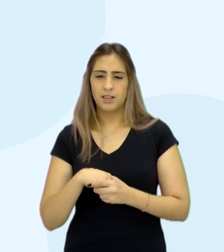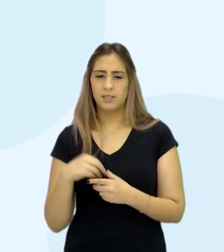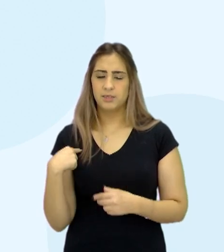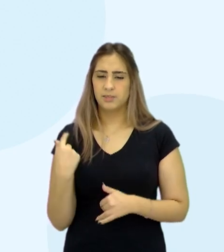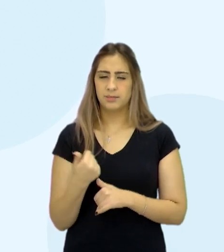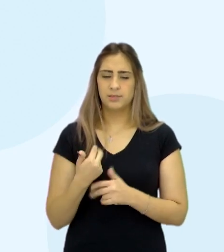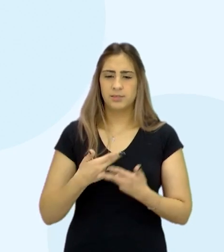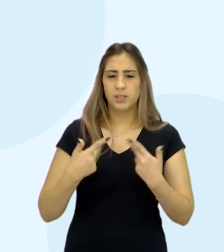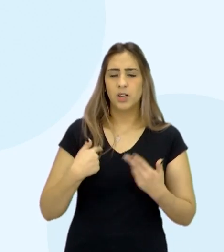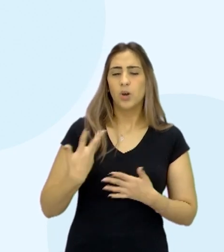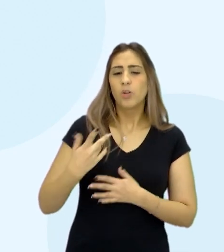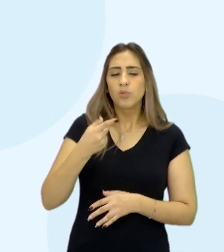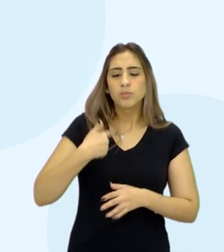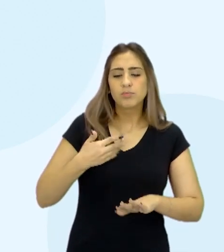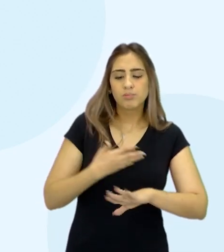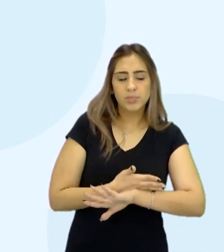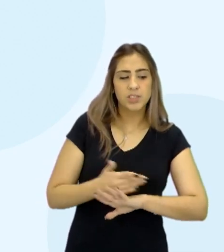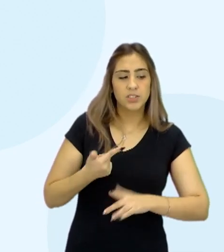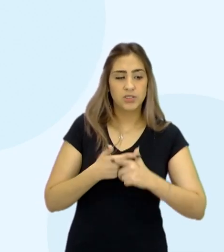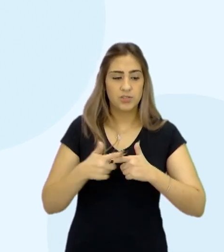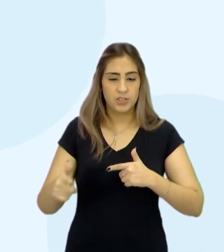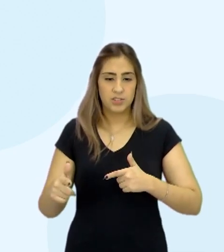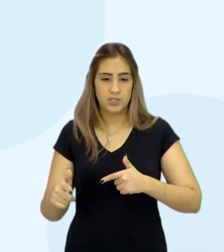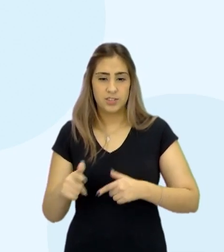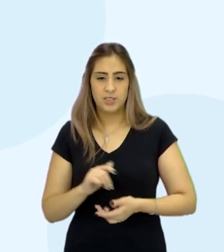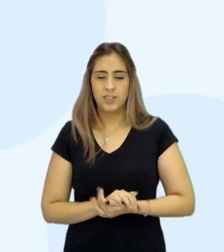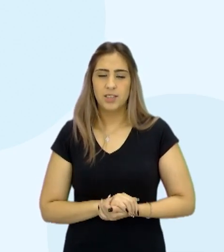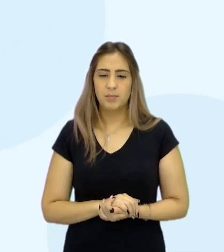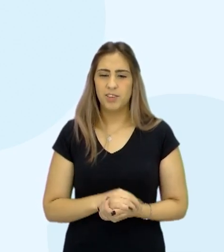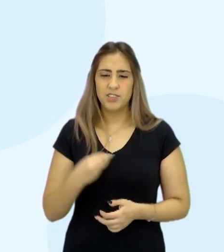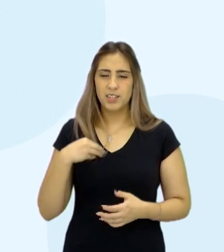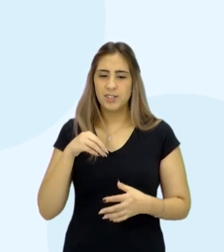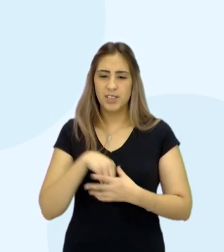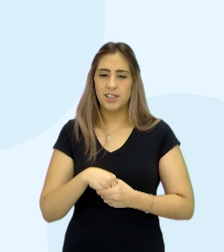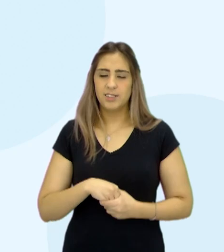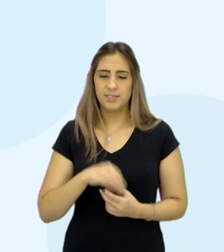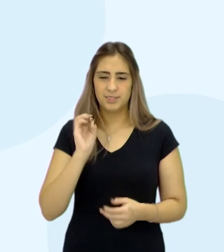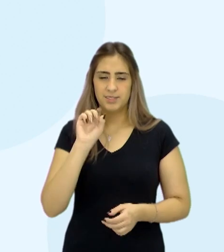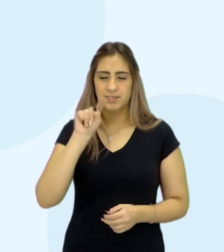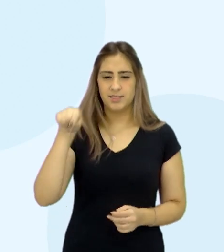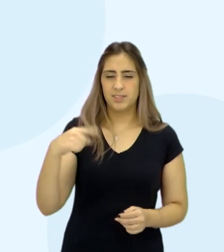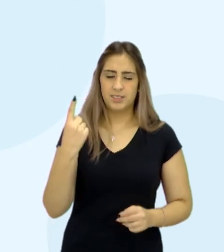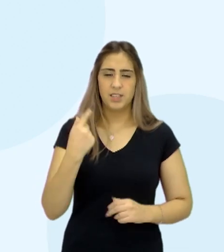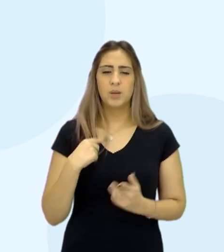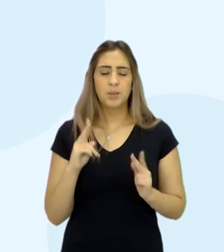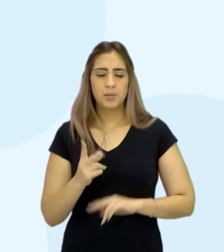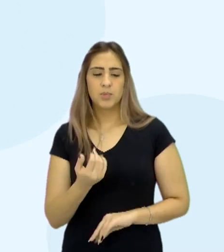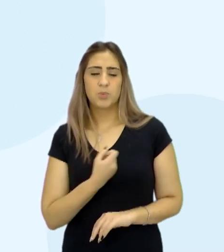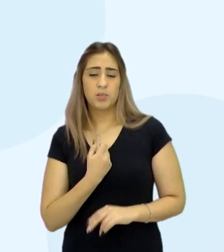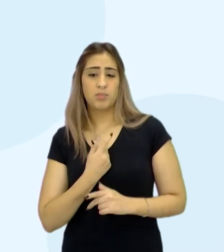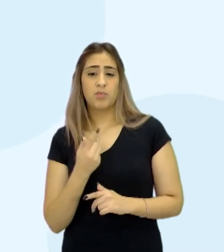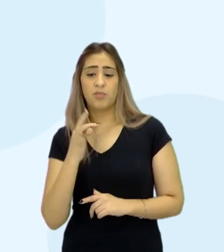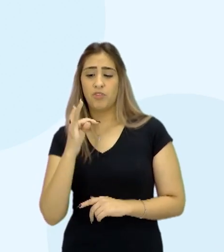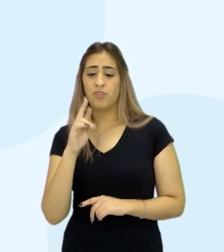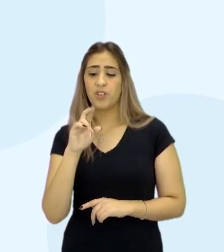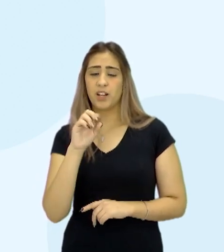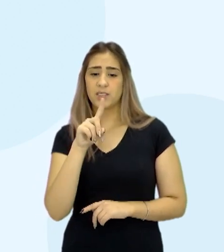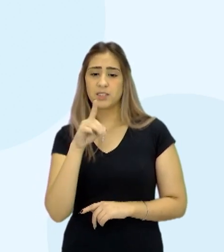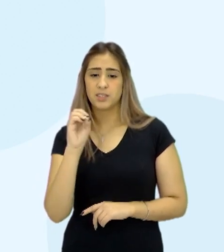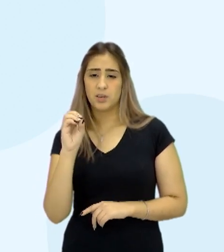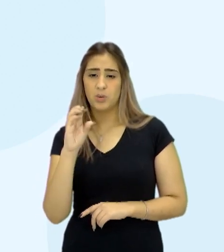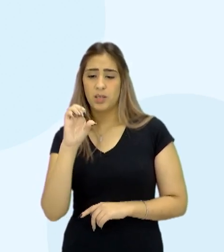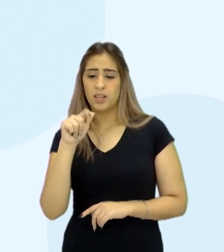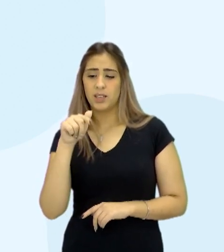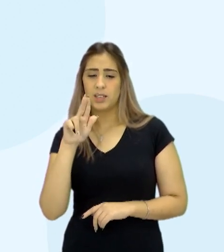ó, quando você dividir duas frações e elas forem com o mesmo resultado decimal, a gente chama de fração equivalente.